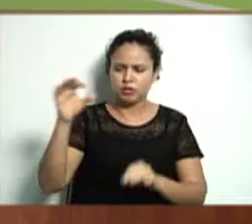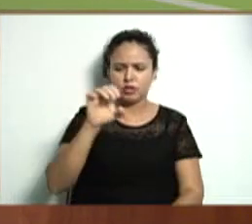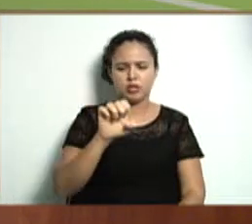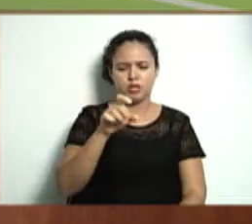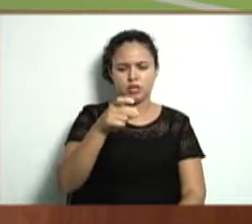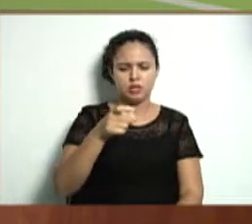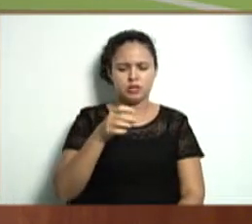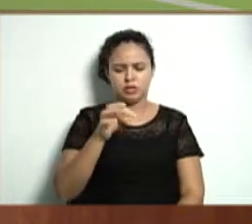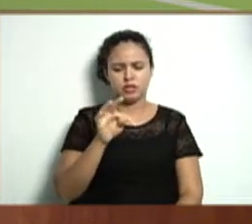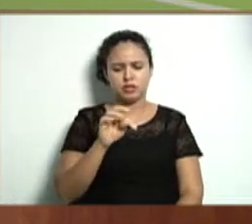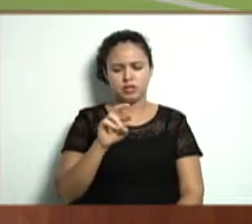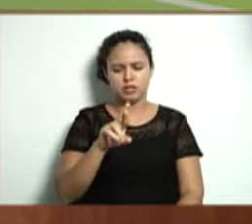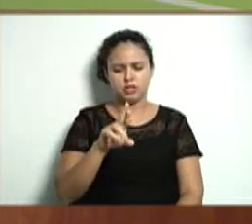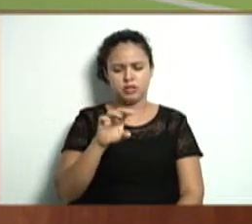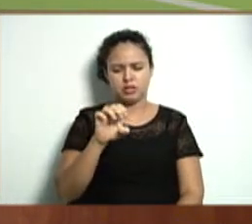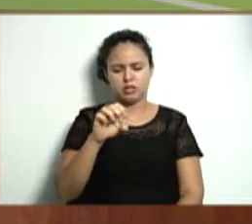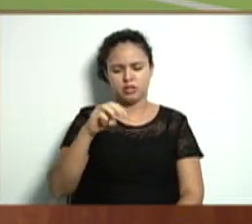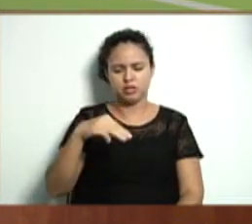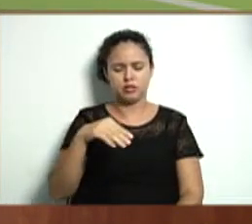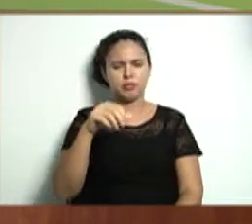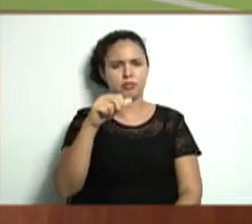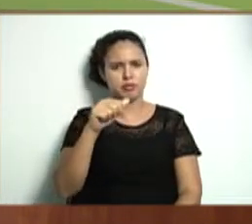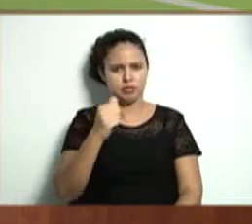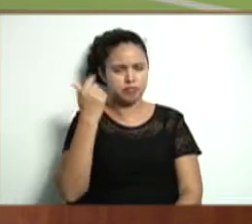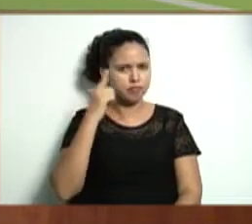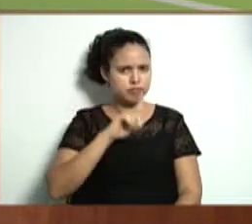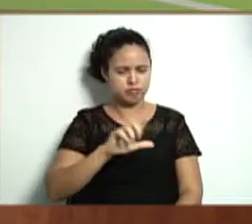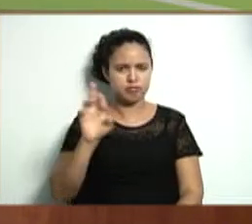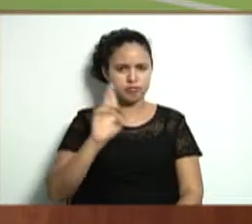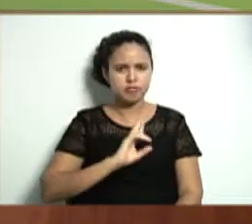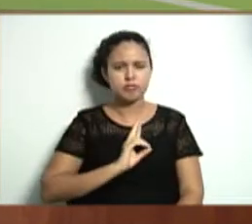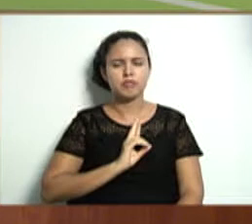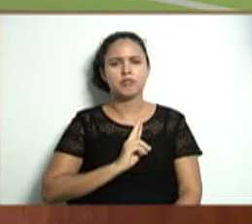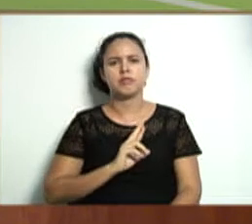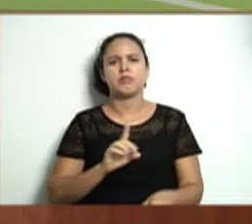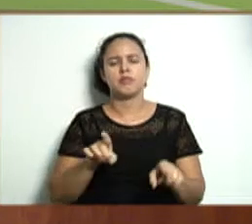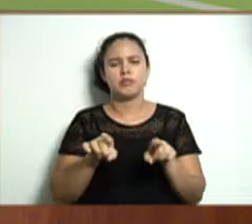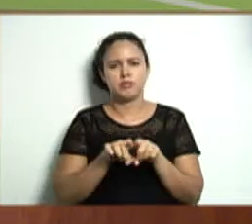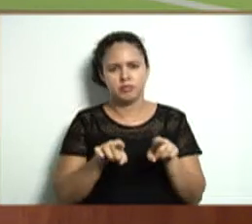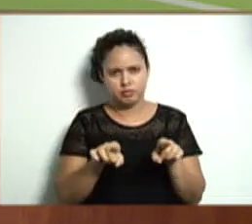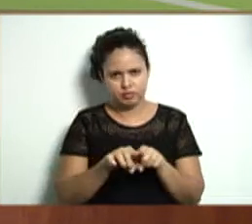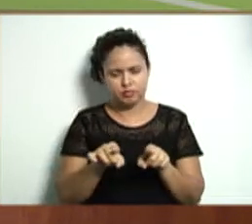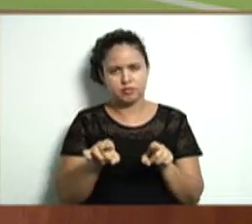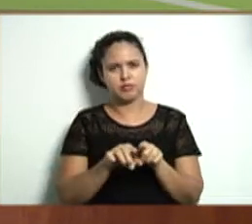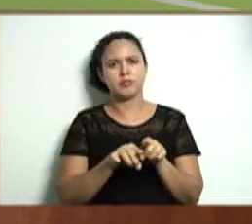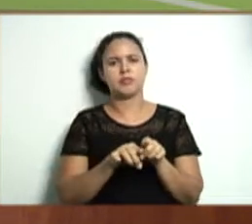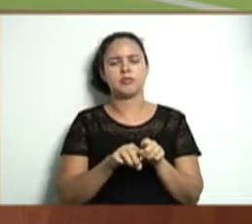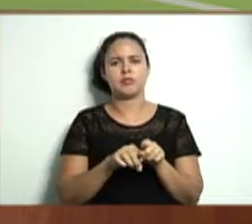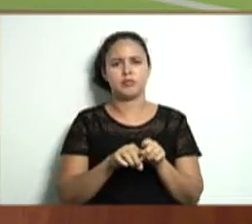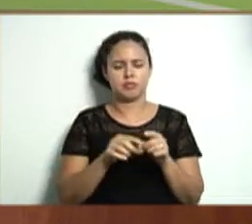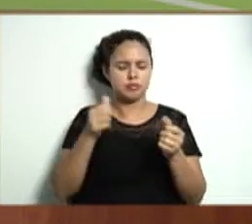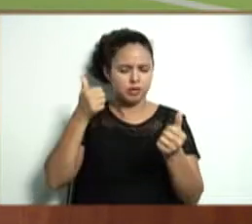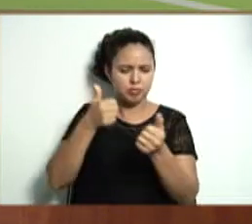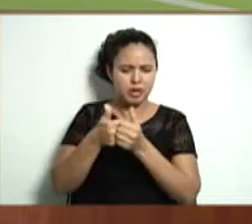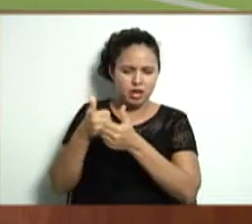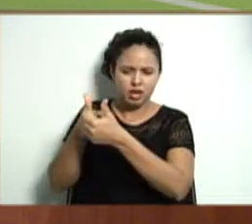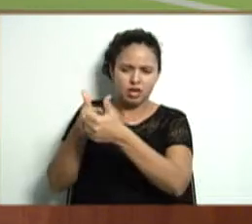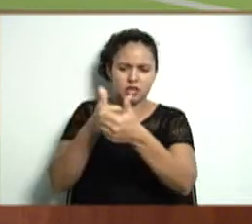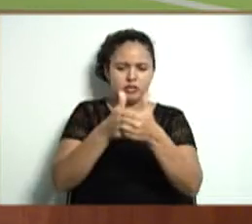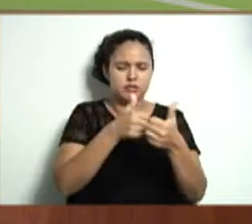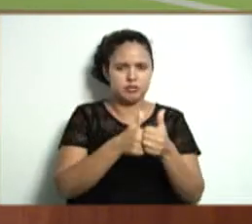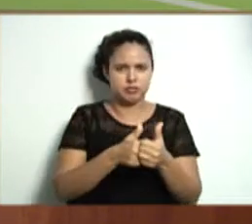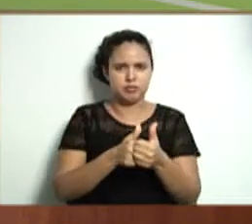também acertaram. E aqui na Escola Boa Esperança, em Alta Floresta,